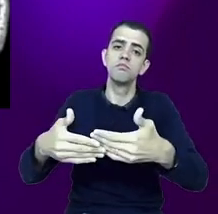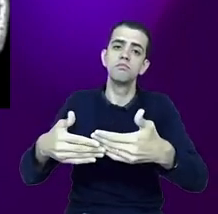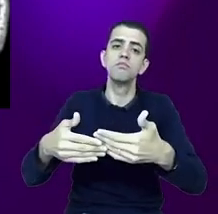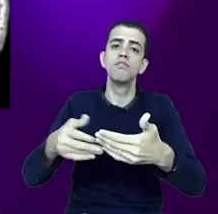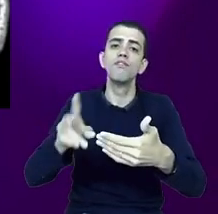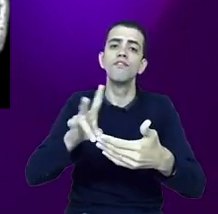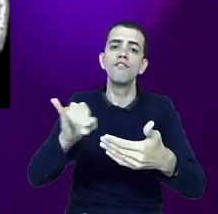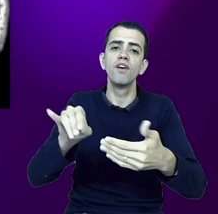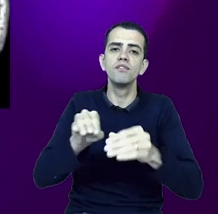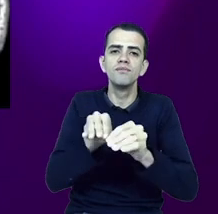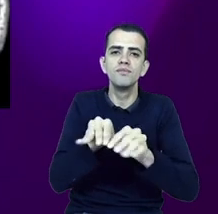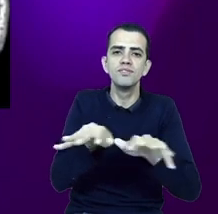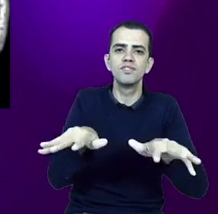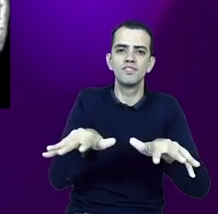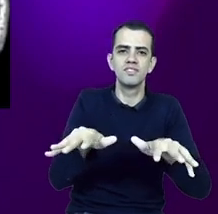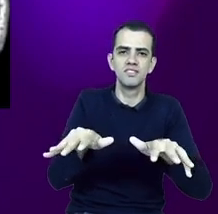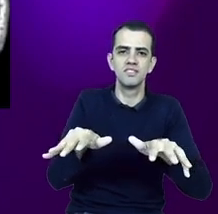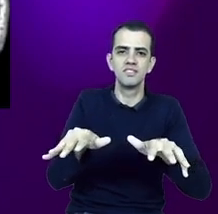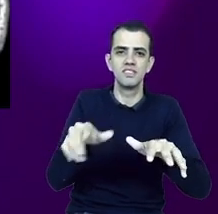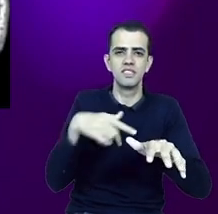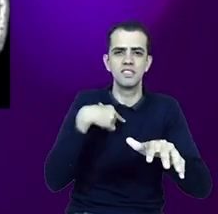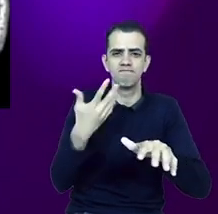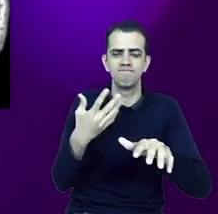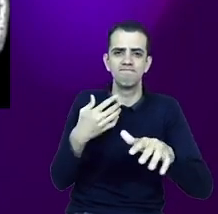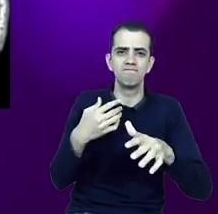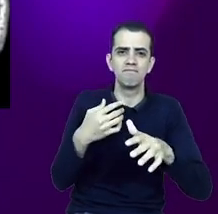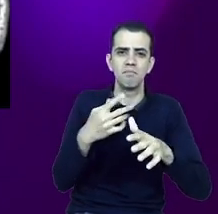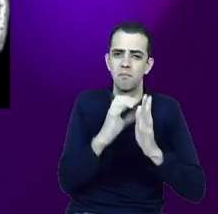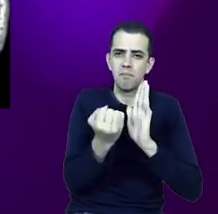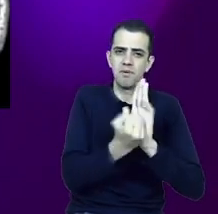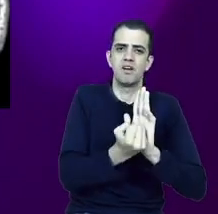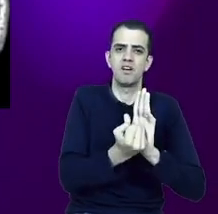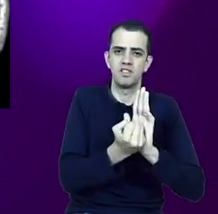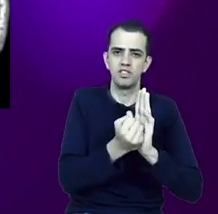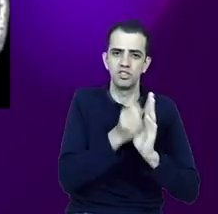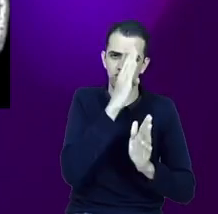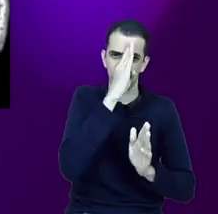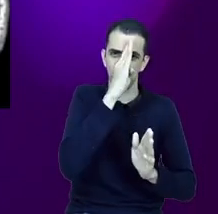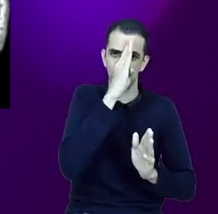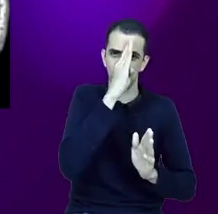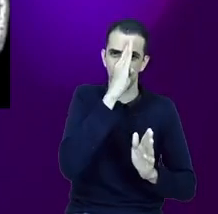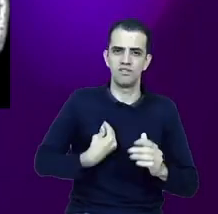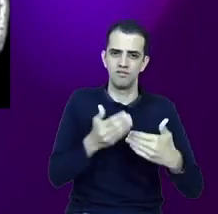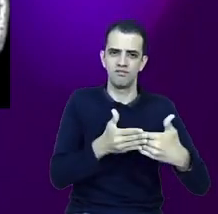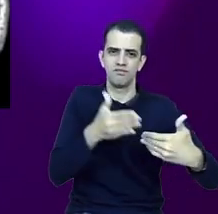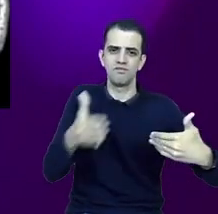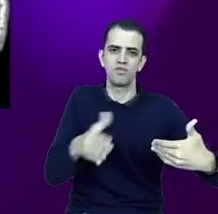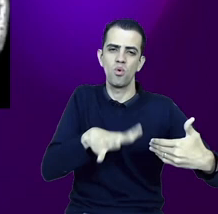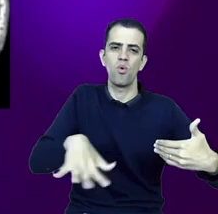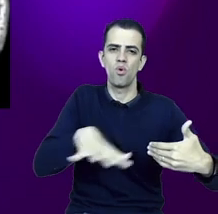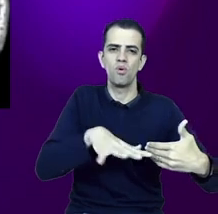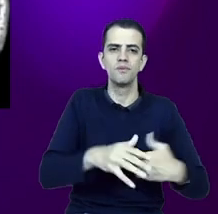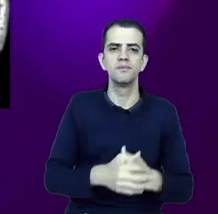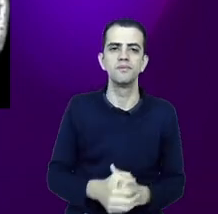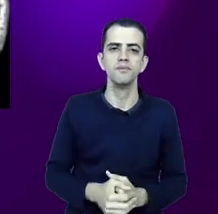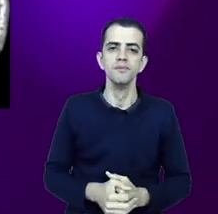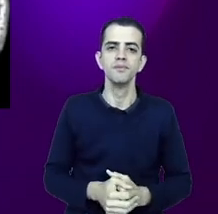sua extensão, ela impacta diretamente em relação à sobrevida global. E